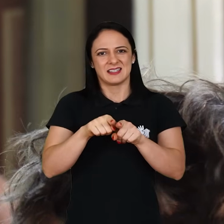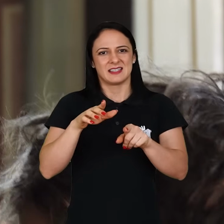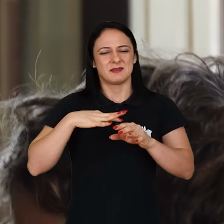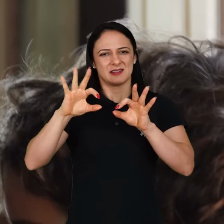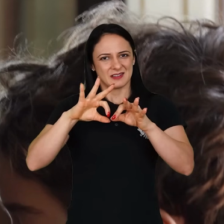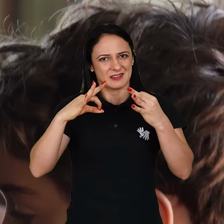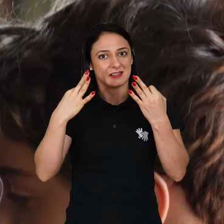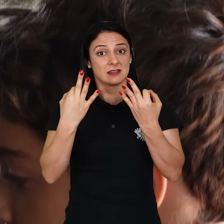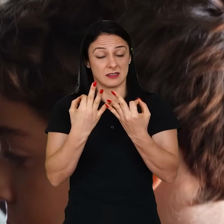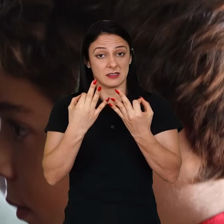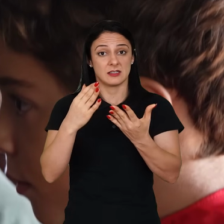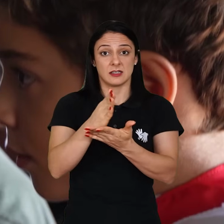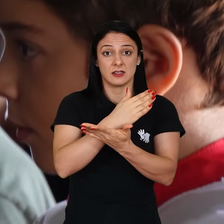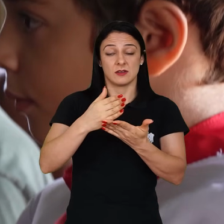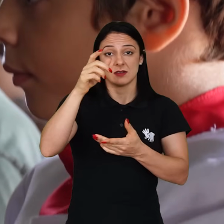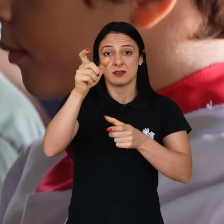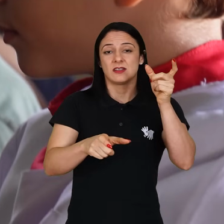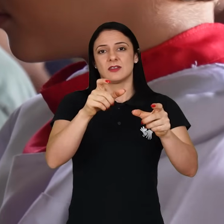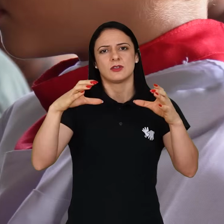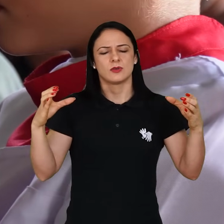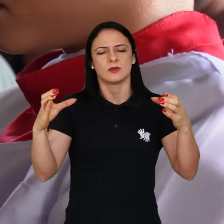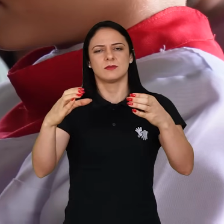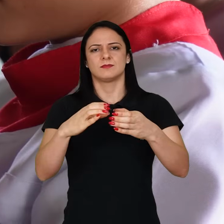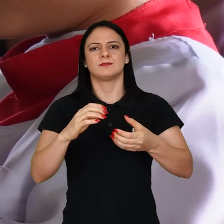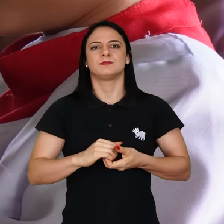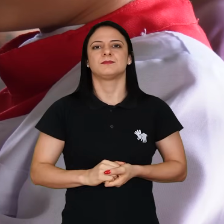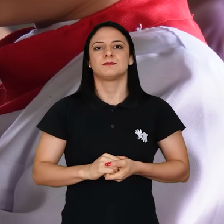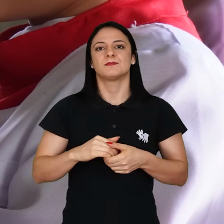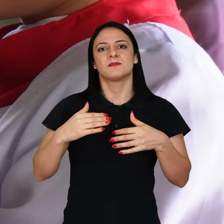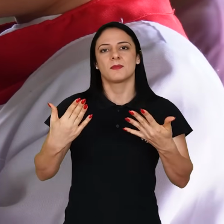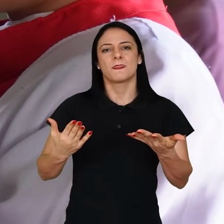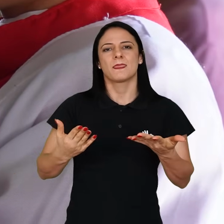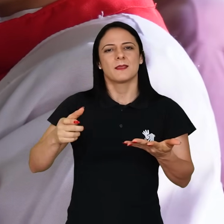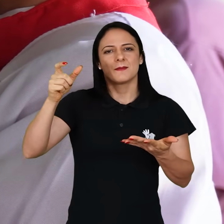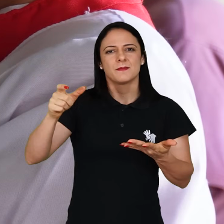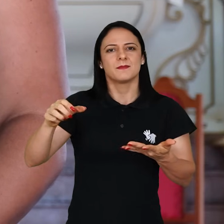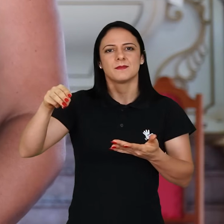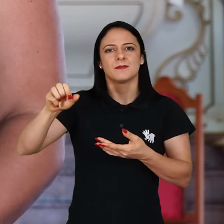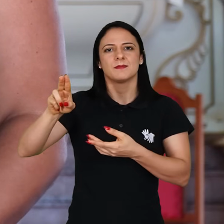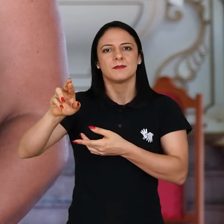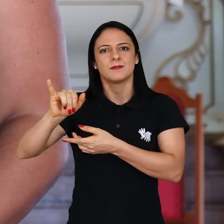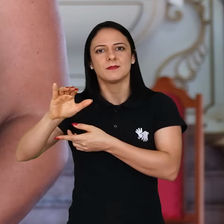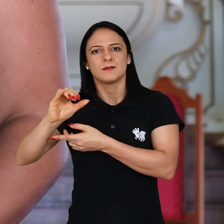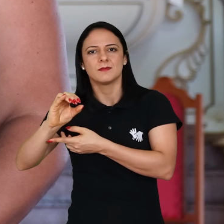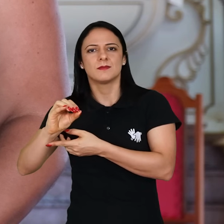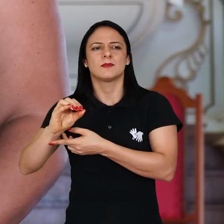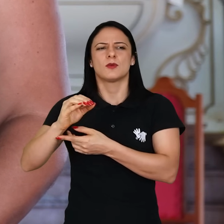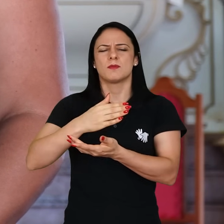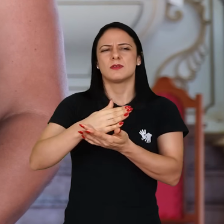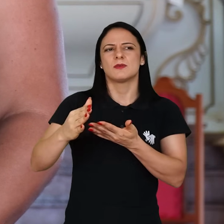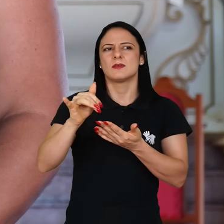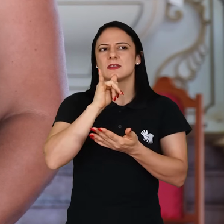minha família e a vida de algumas pessoas da comunidade. O Maurício começou do nada.